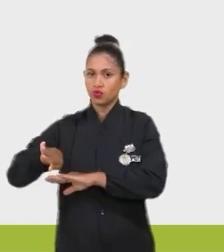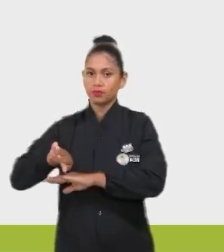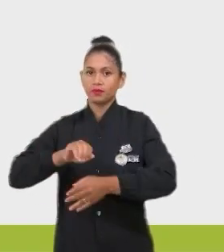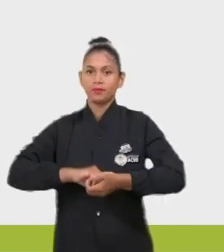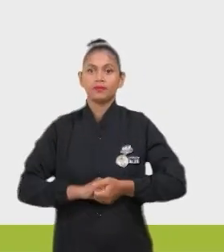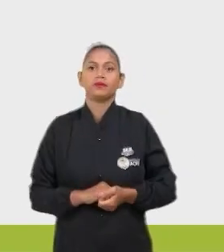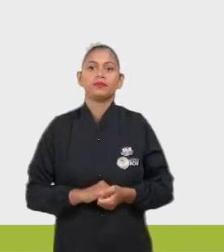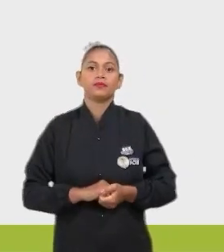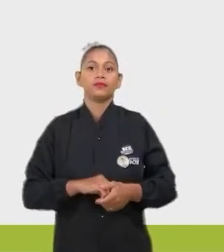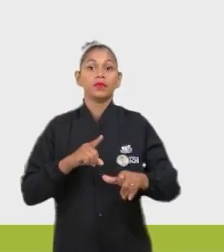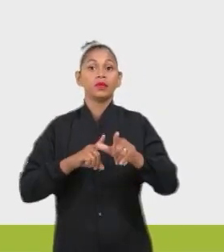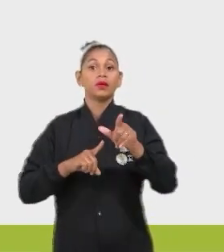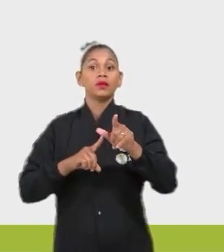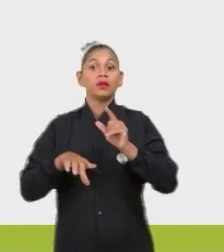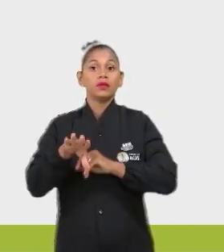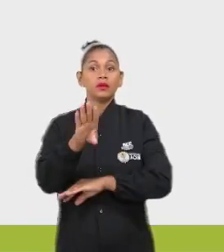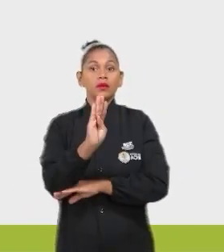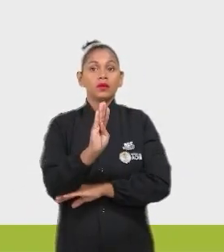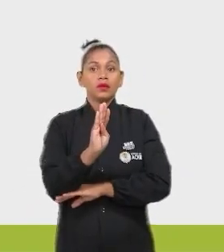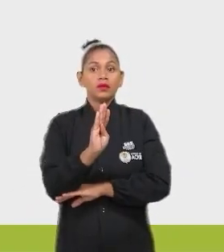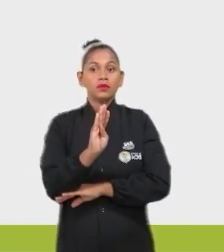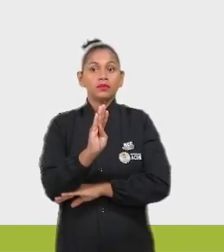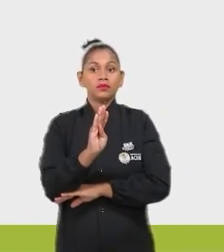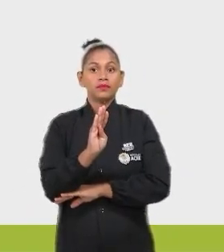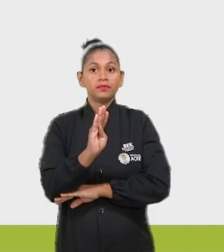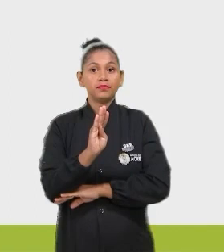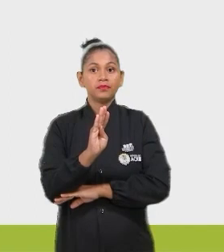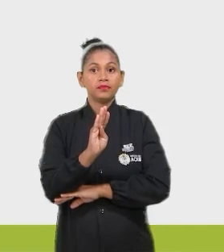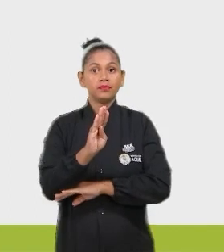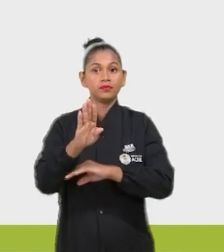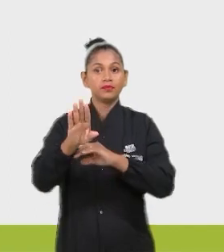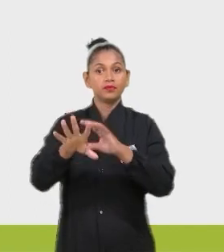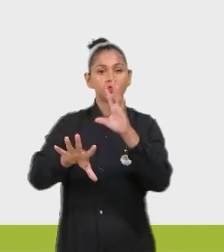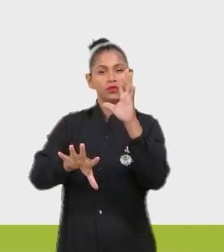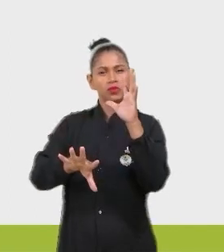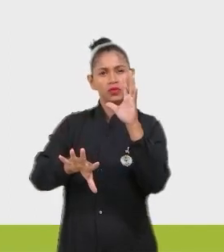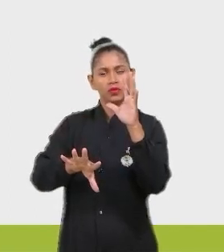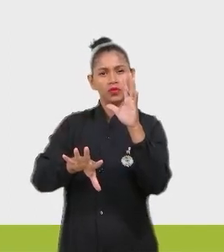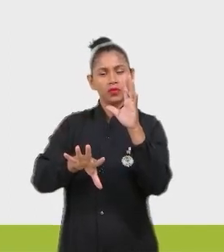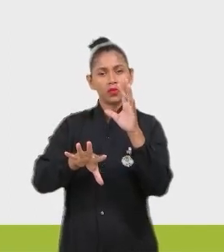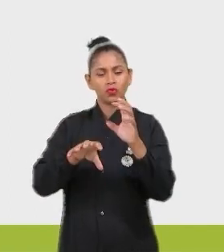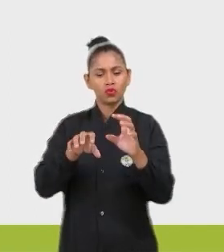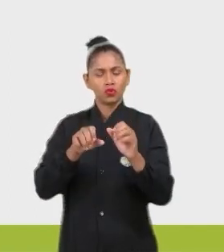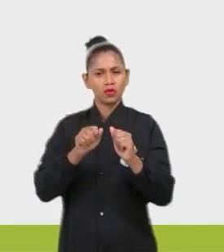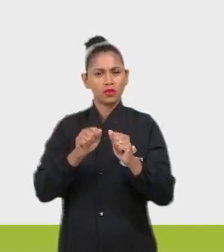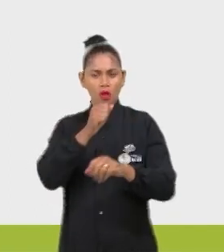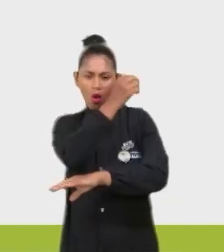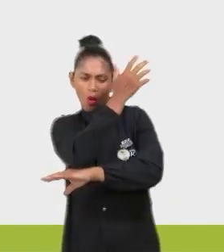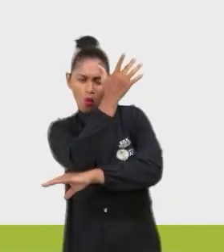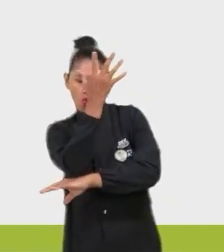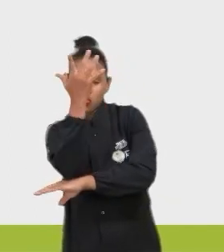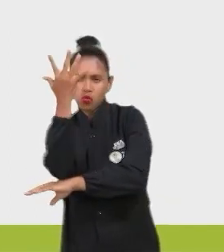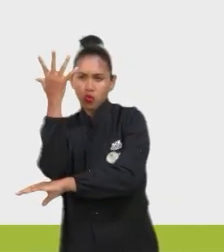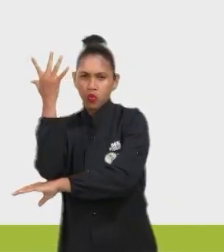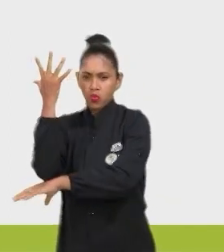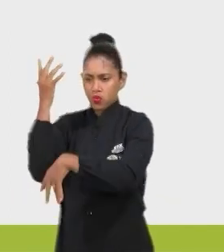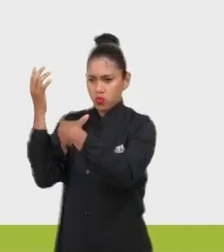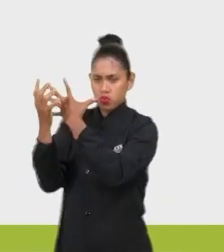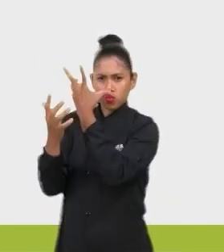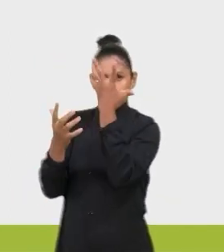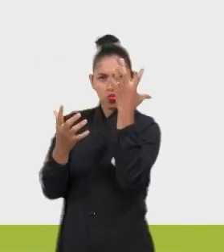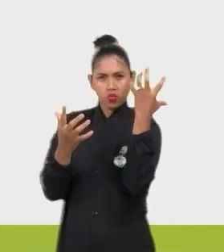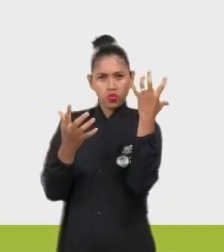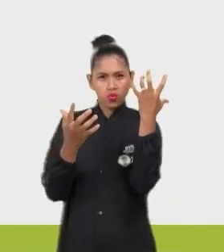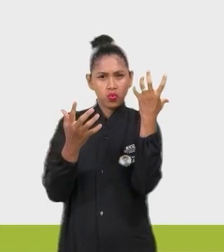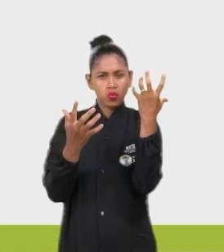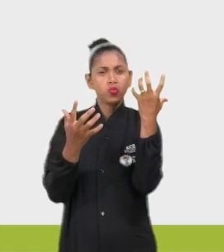B, o sequestro de carbono pelas plantas é aumentado, mantendo intactas as florestas nativas. Opa, isso